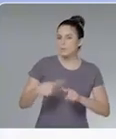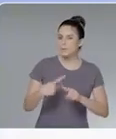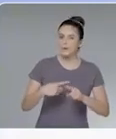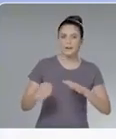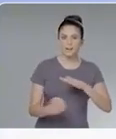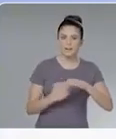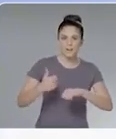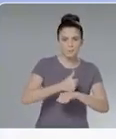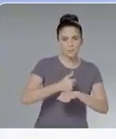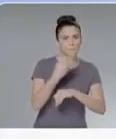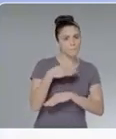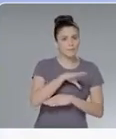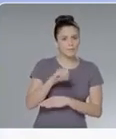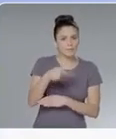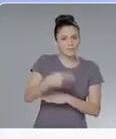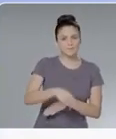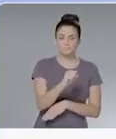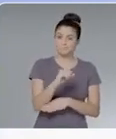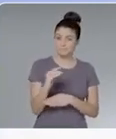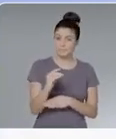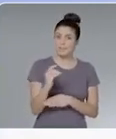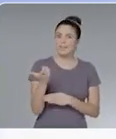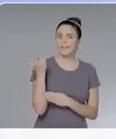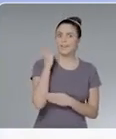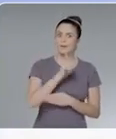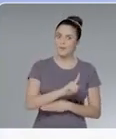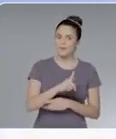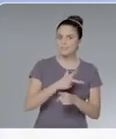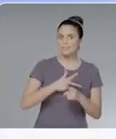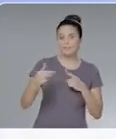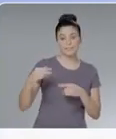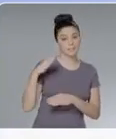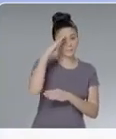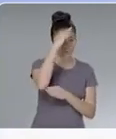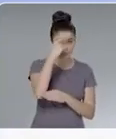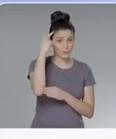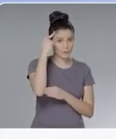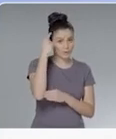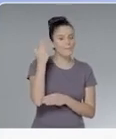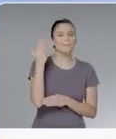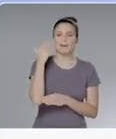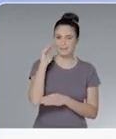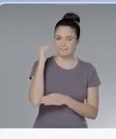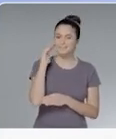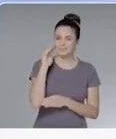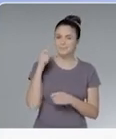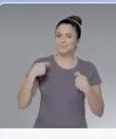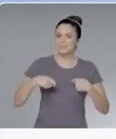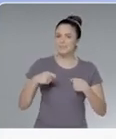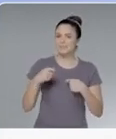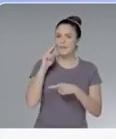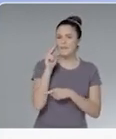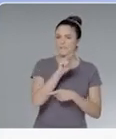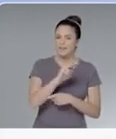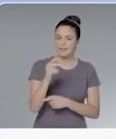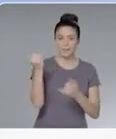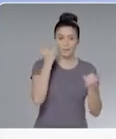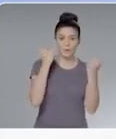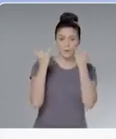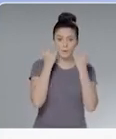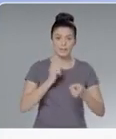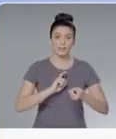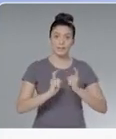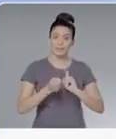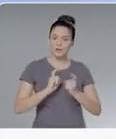Por que os empresários bilionários de Santa Catarina querem tanto eleger Bolsonaro e Jorginho? Para entender, ouça